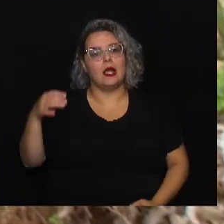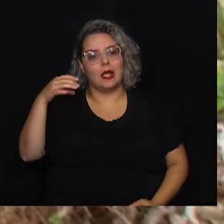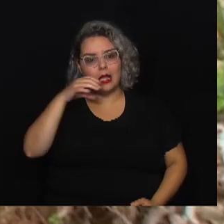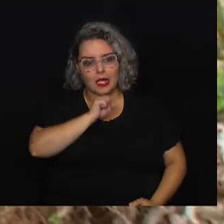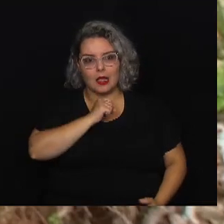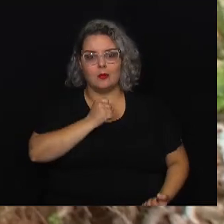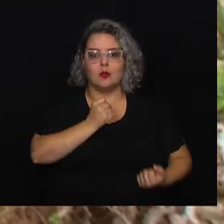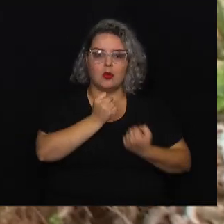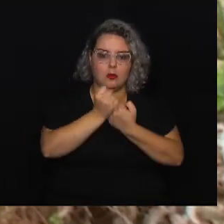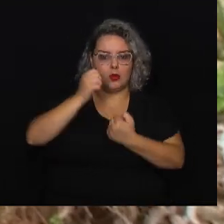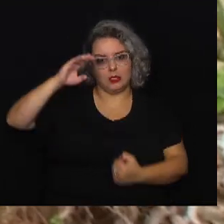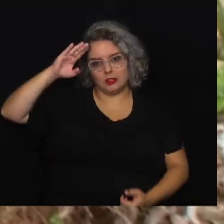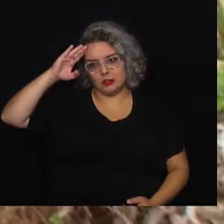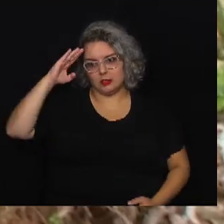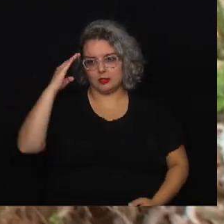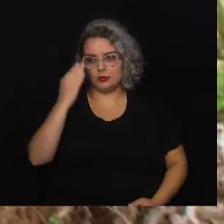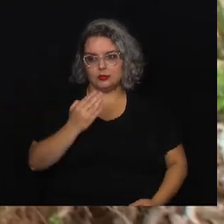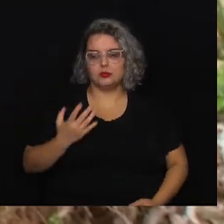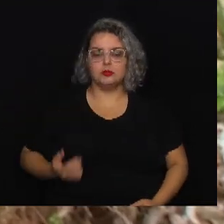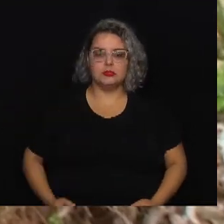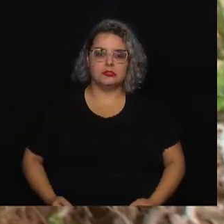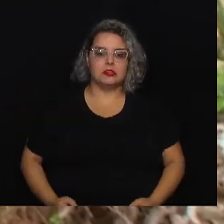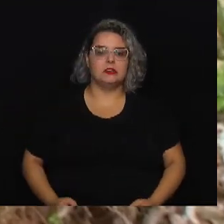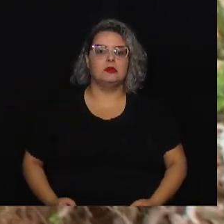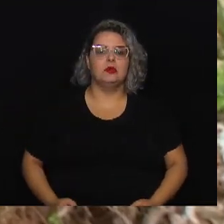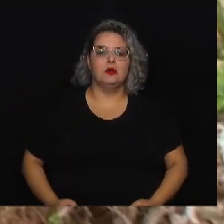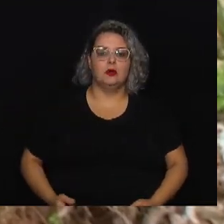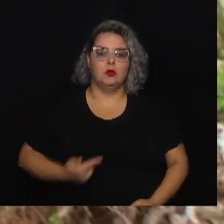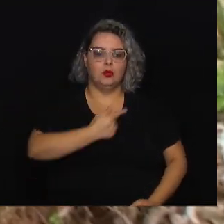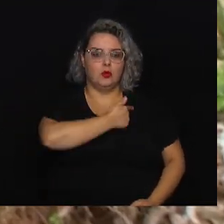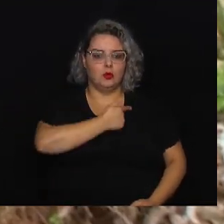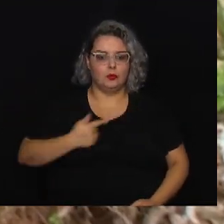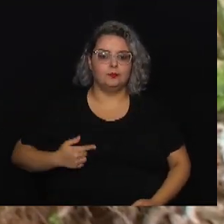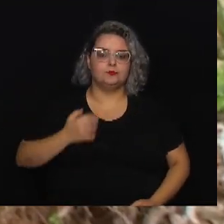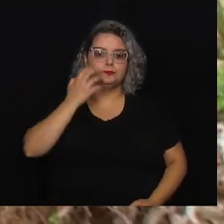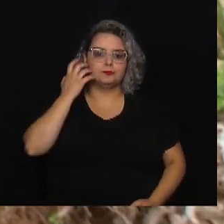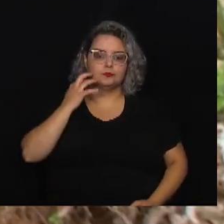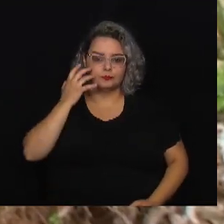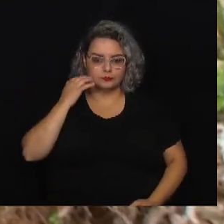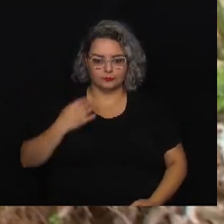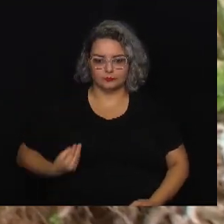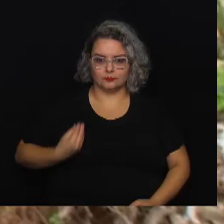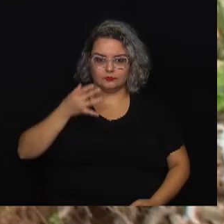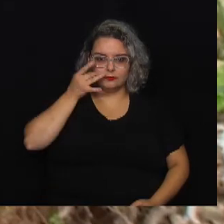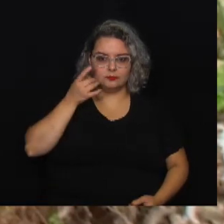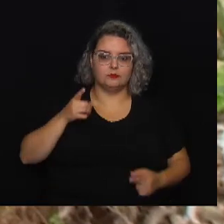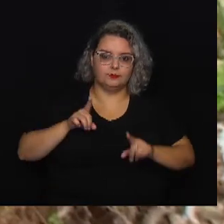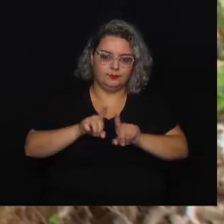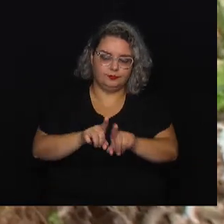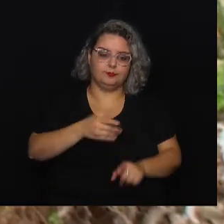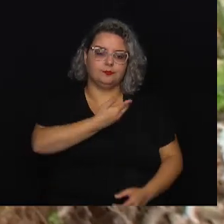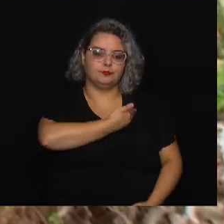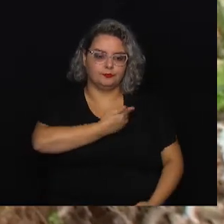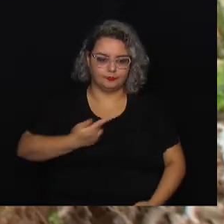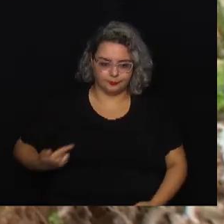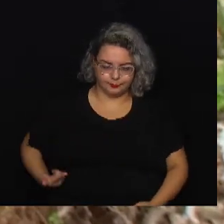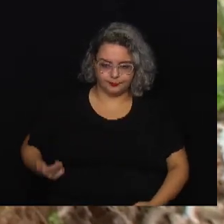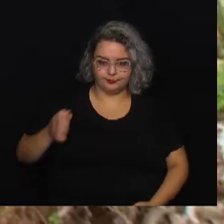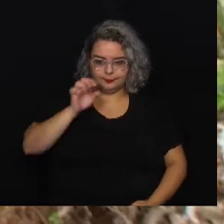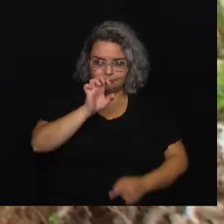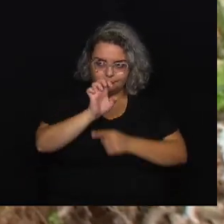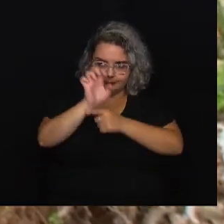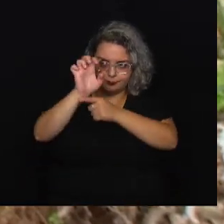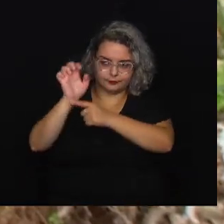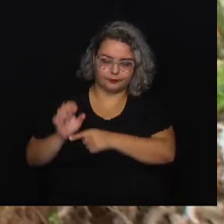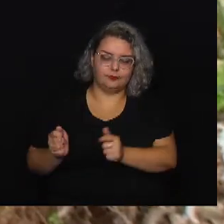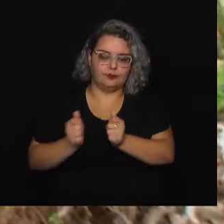do Exército, né, o governador Tarcísio esteve aqui, essa parceria do governo do estado com a